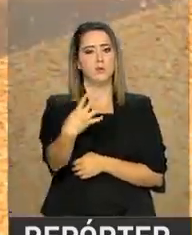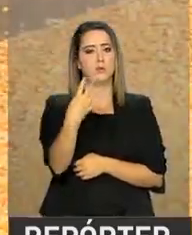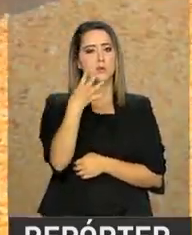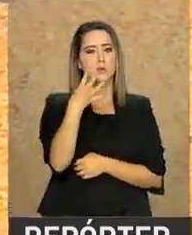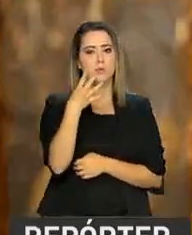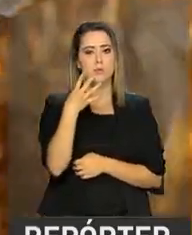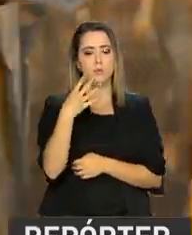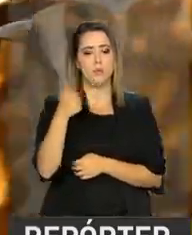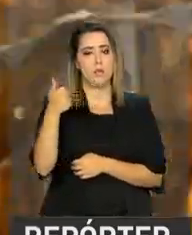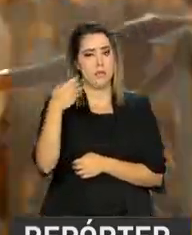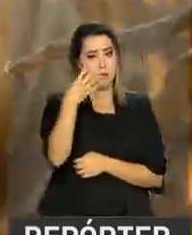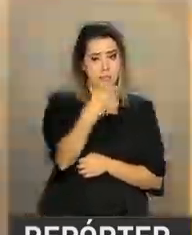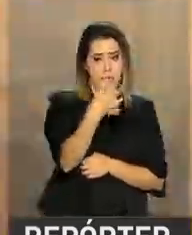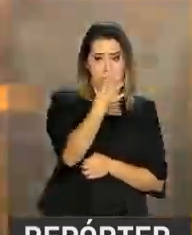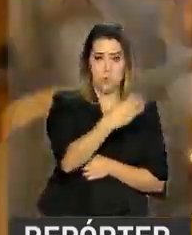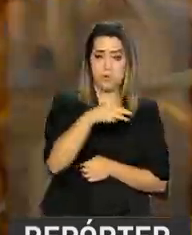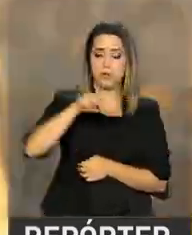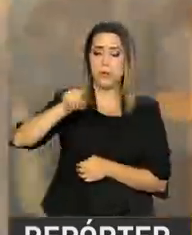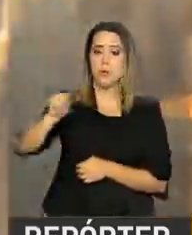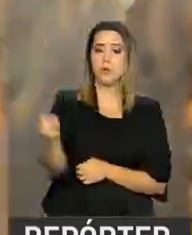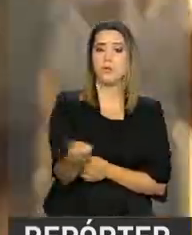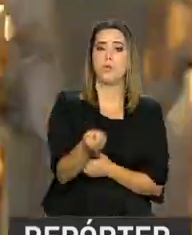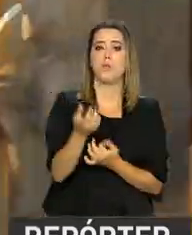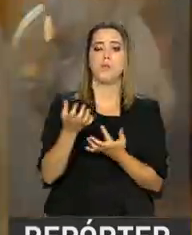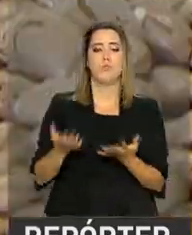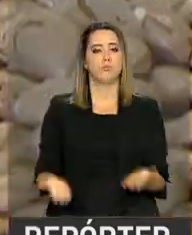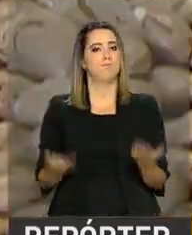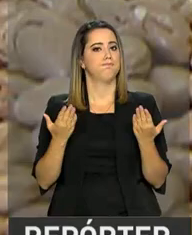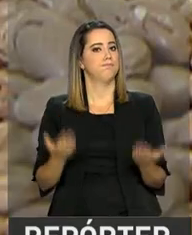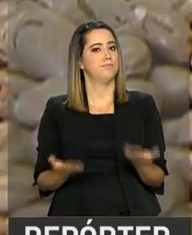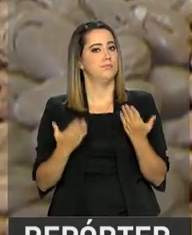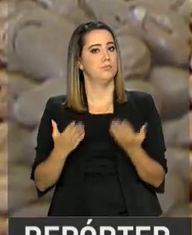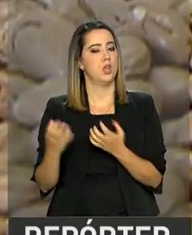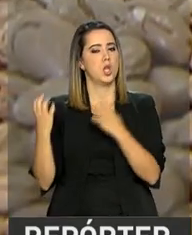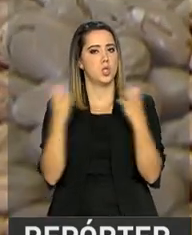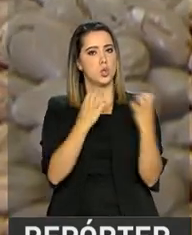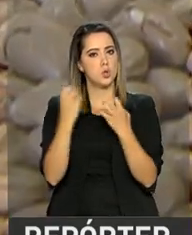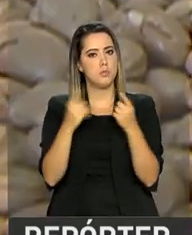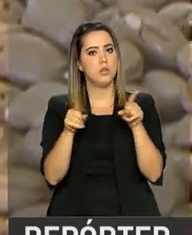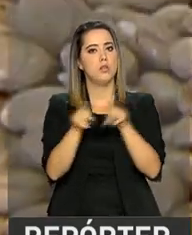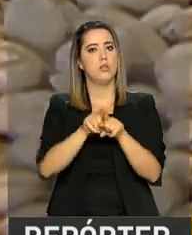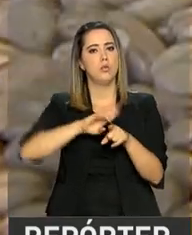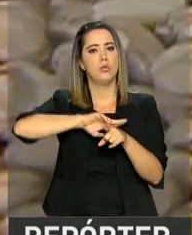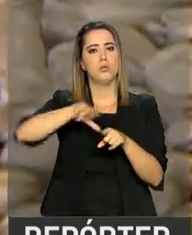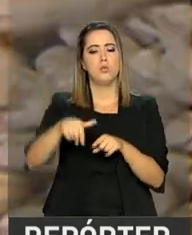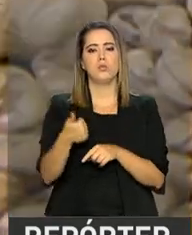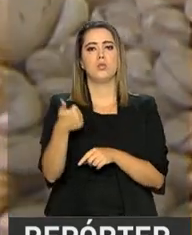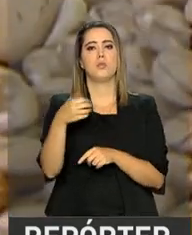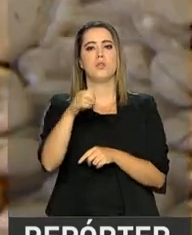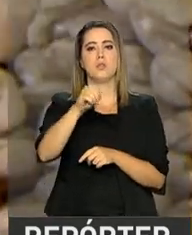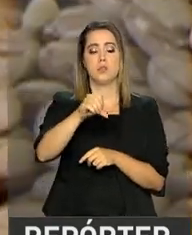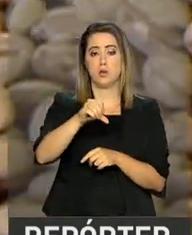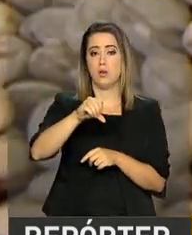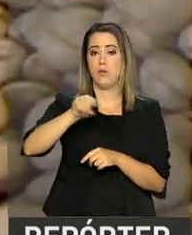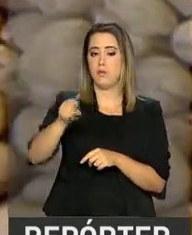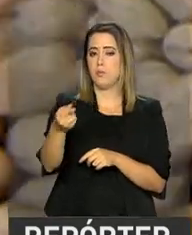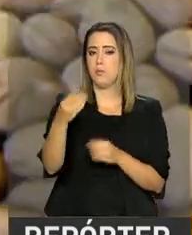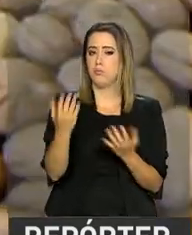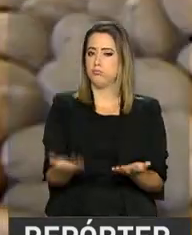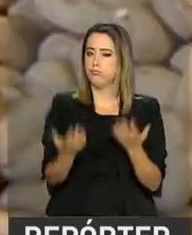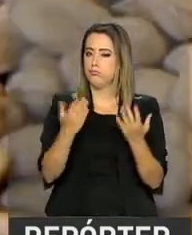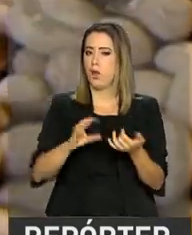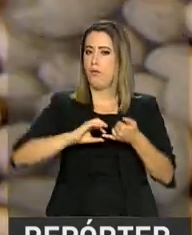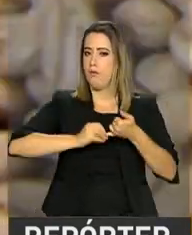e 144 mil quilos de sementes de milho e 19 mil quilos de sementes de feijão o ministério do desenvolvimento